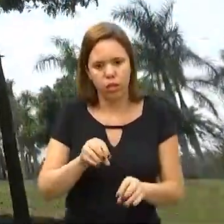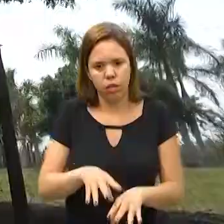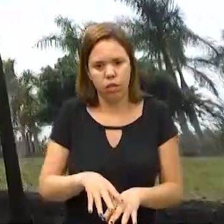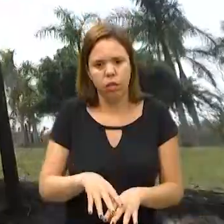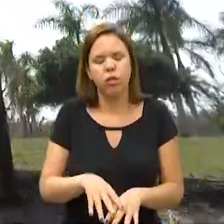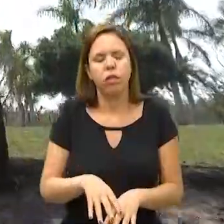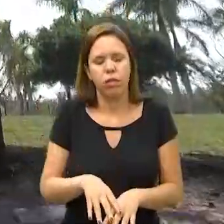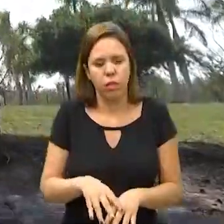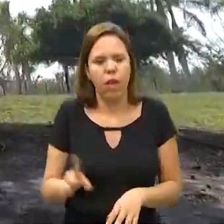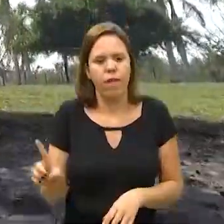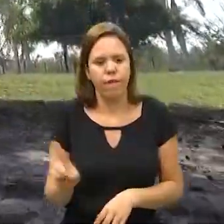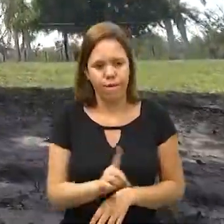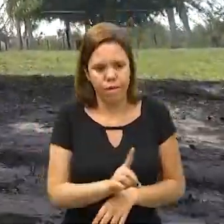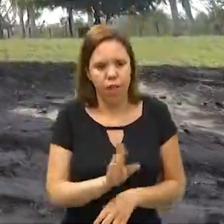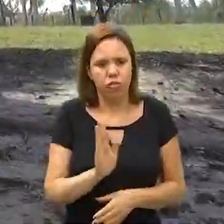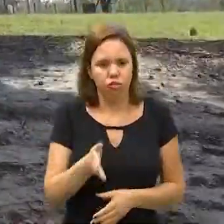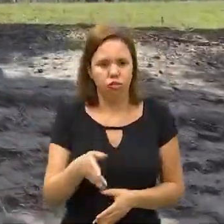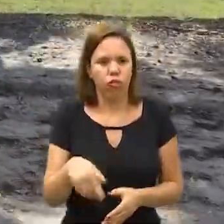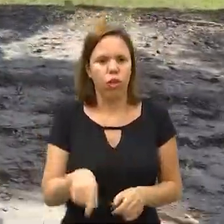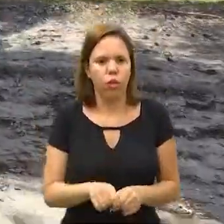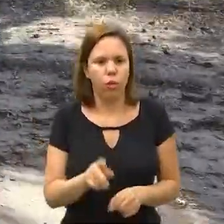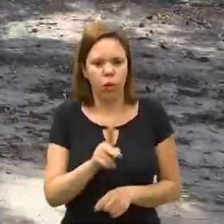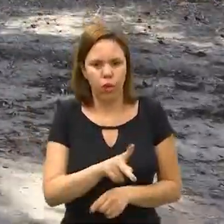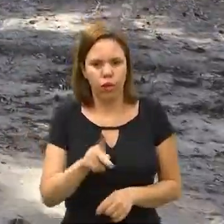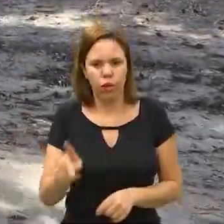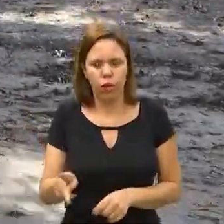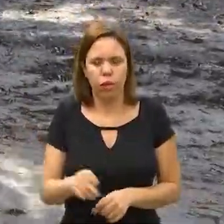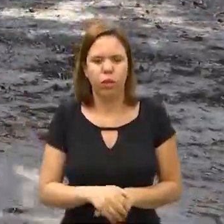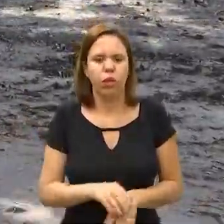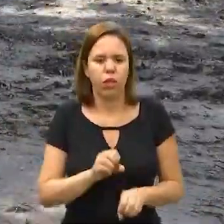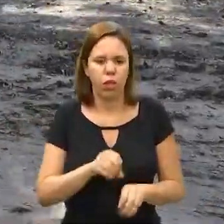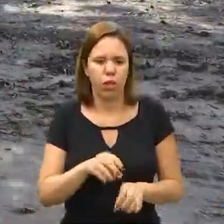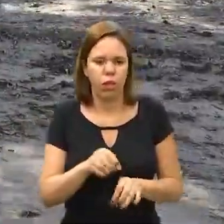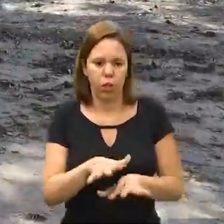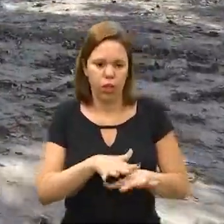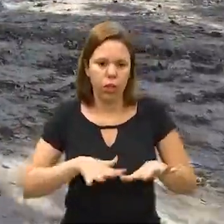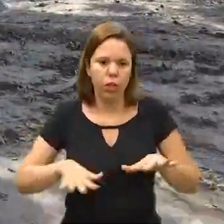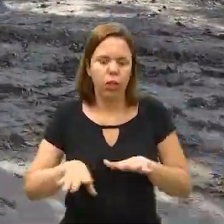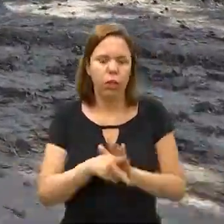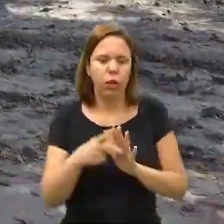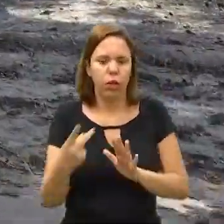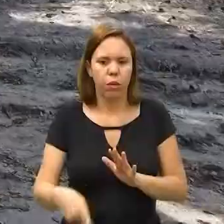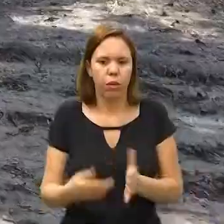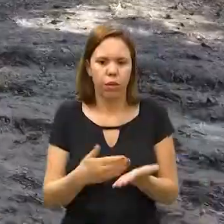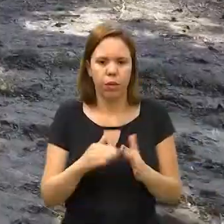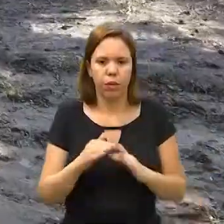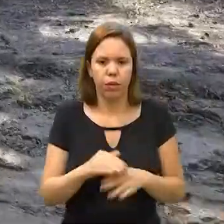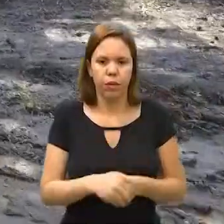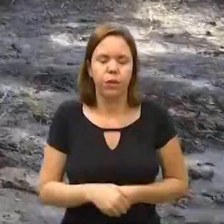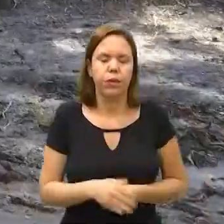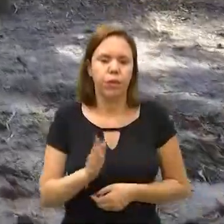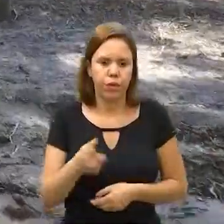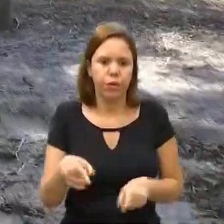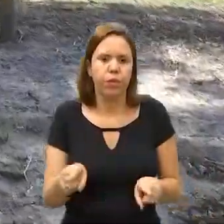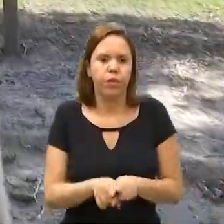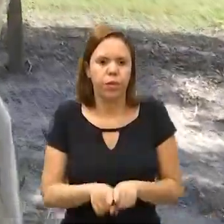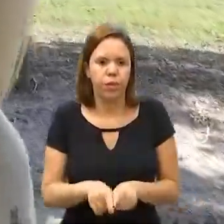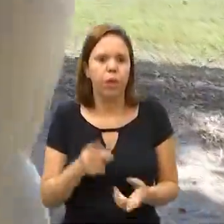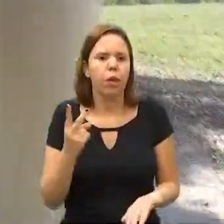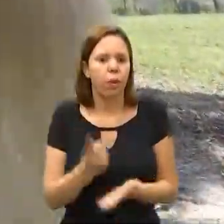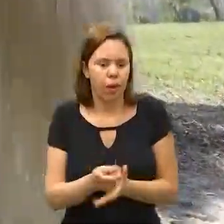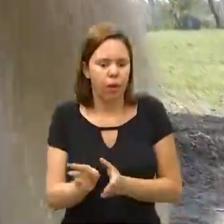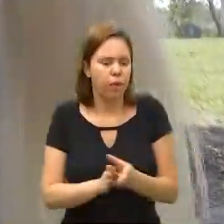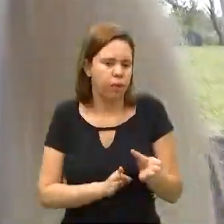as crianças vêm encaminhadas pelas professoras de educação especial da própria escola, já também com a